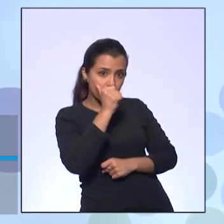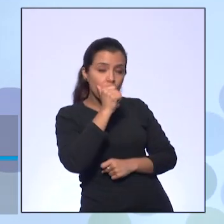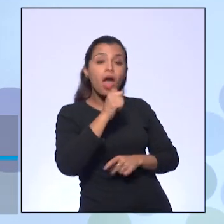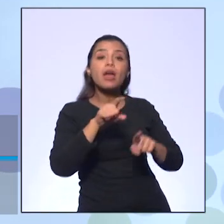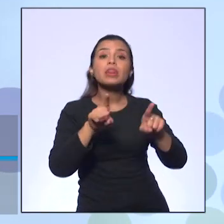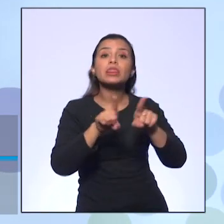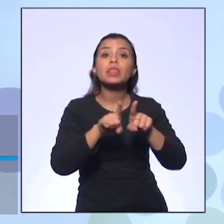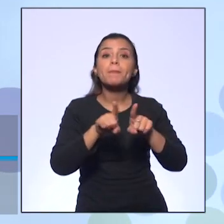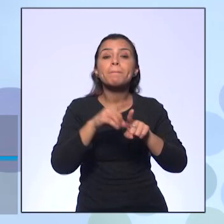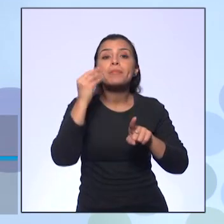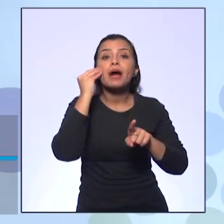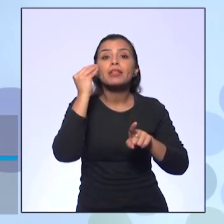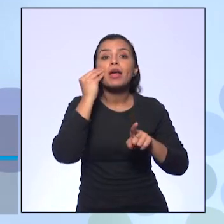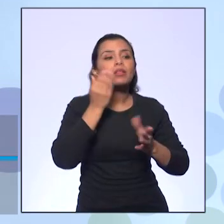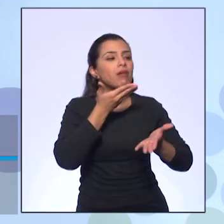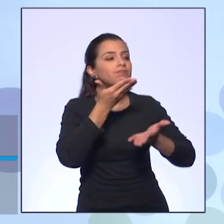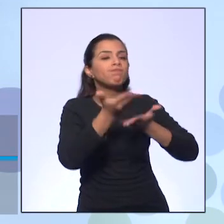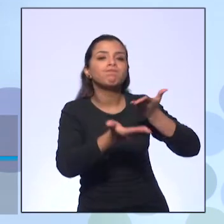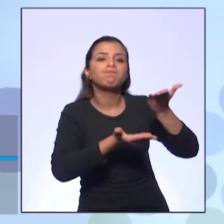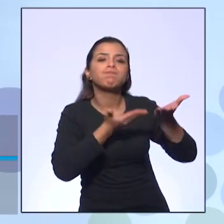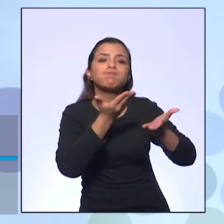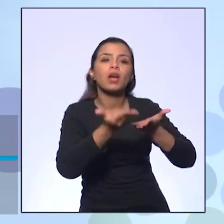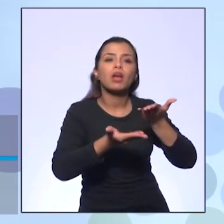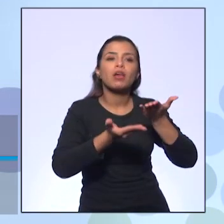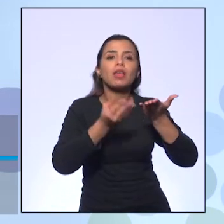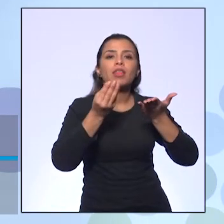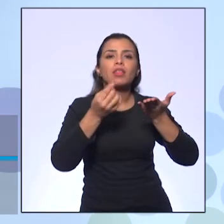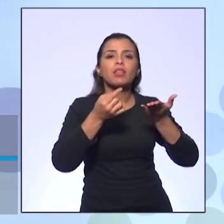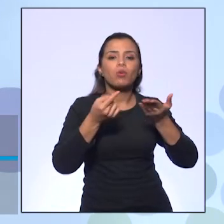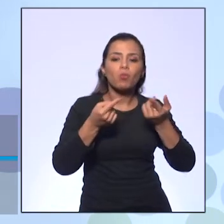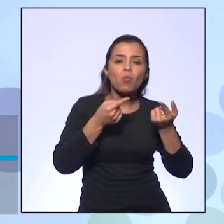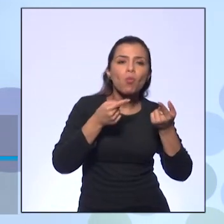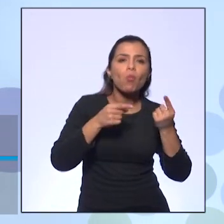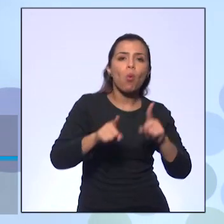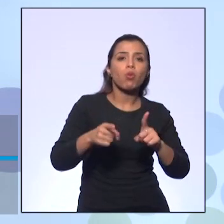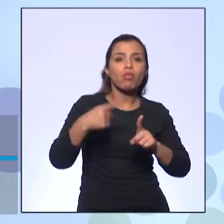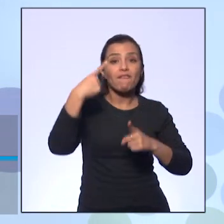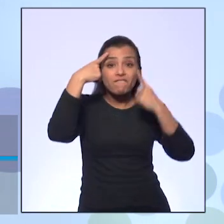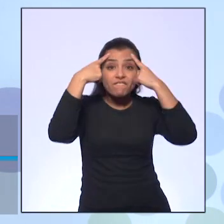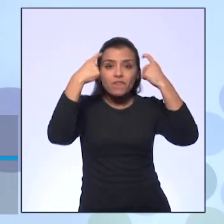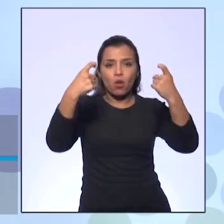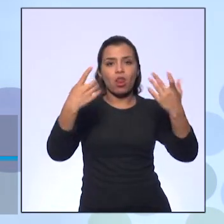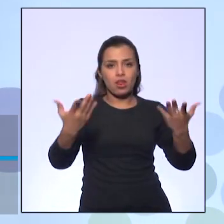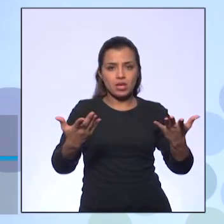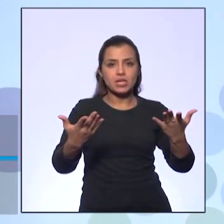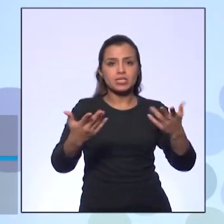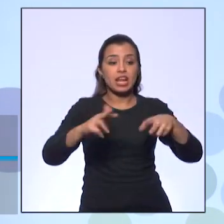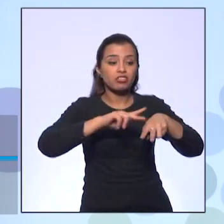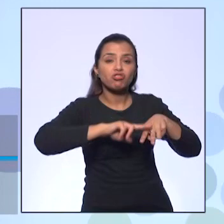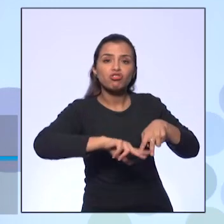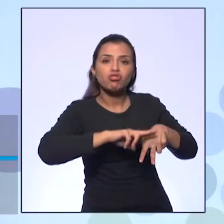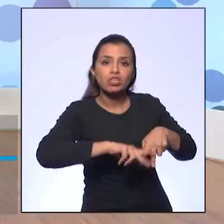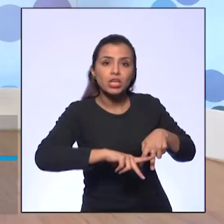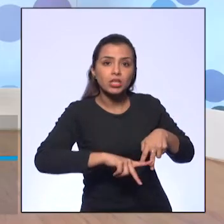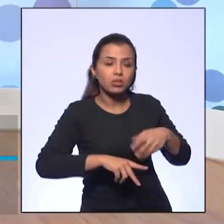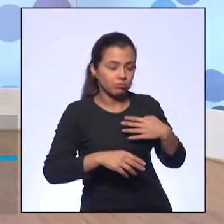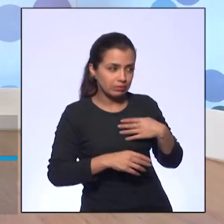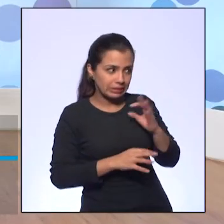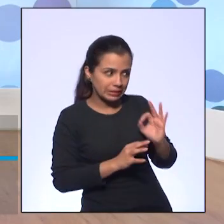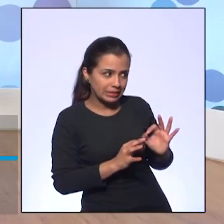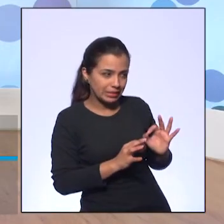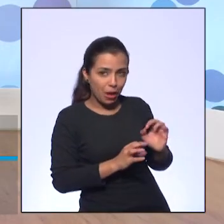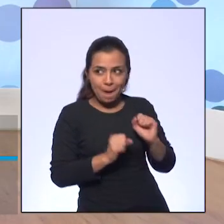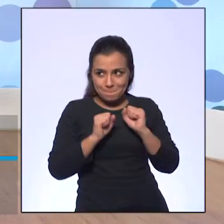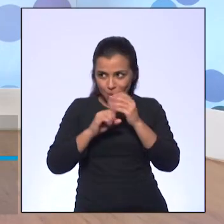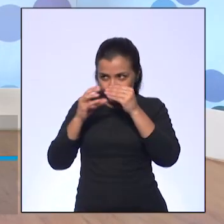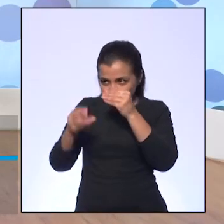né, equiparar e combater este mal que é a violência de gênero. Professora, fui bem? Posso dar